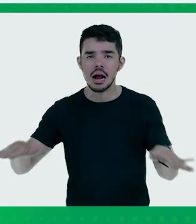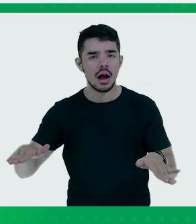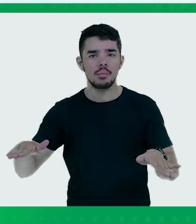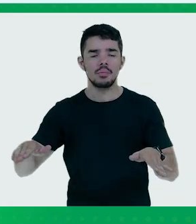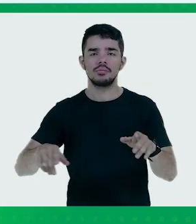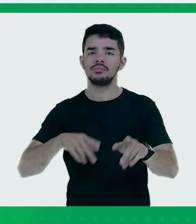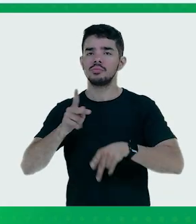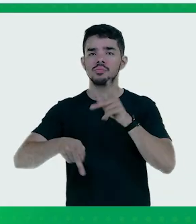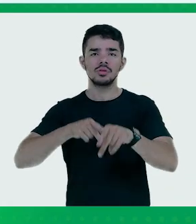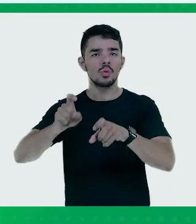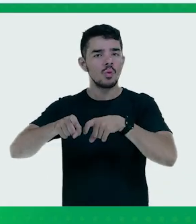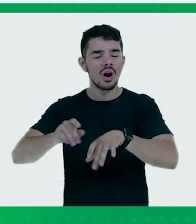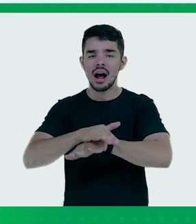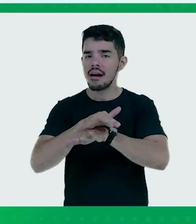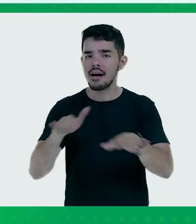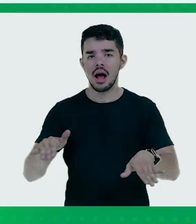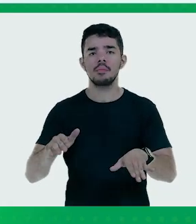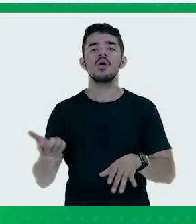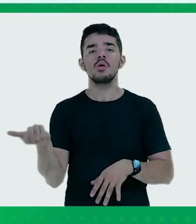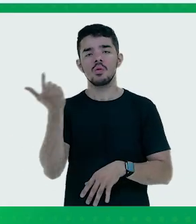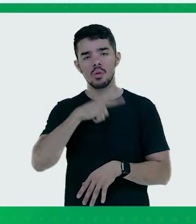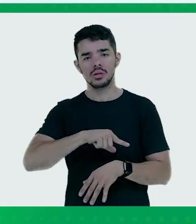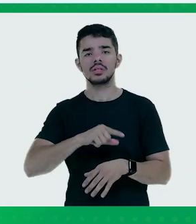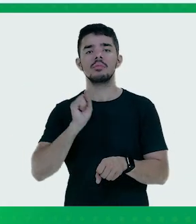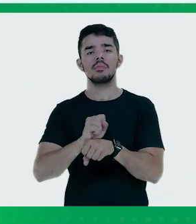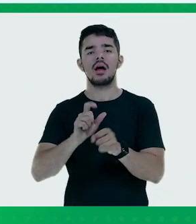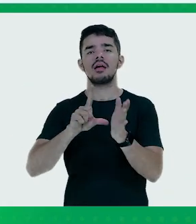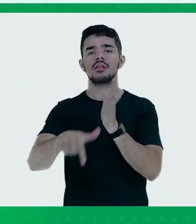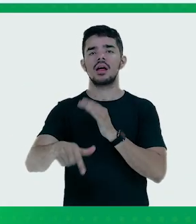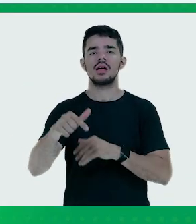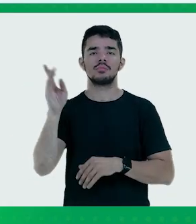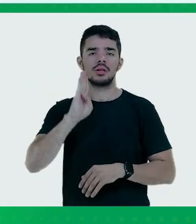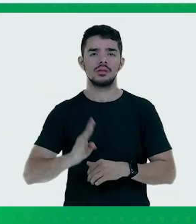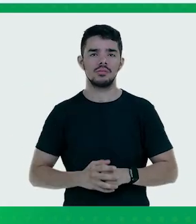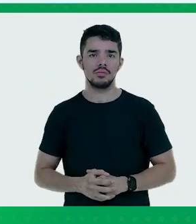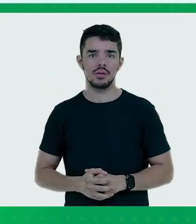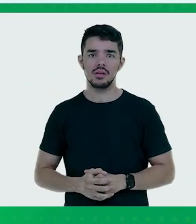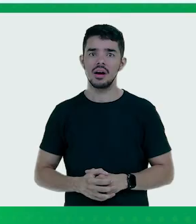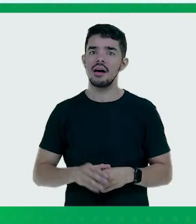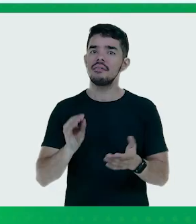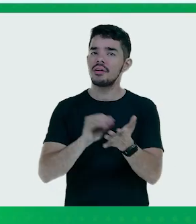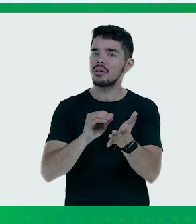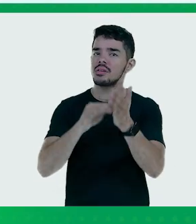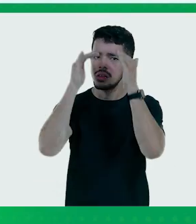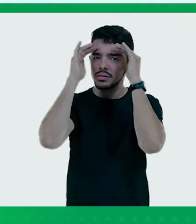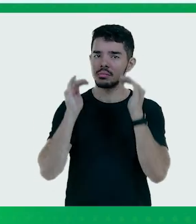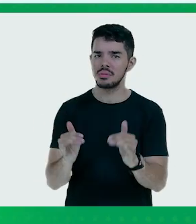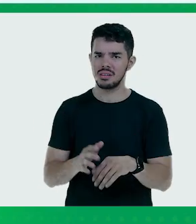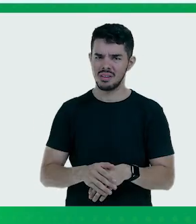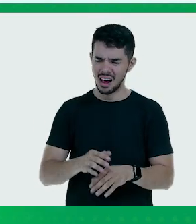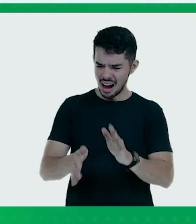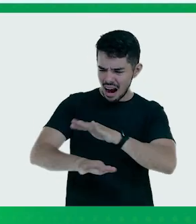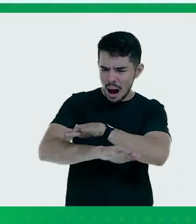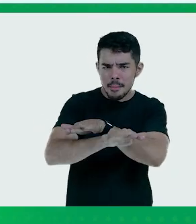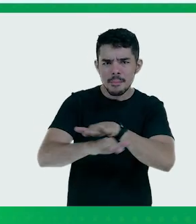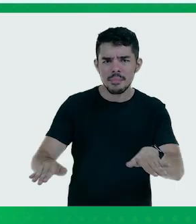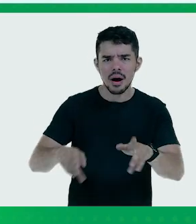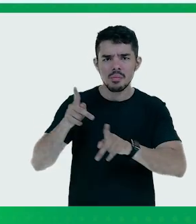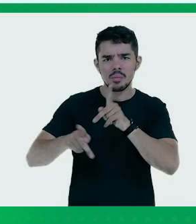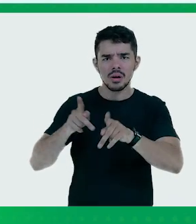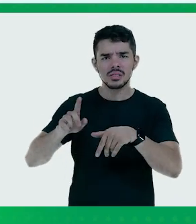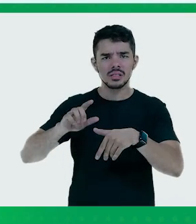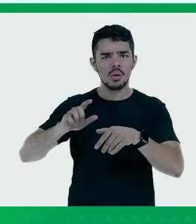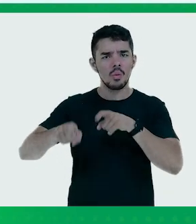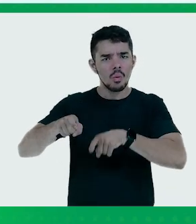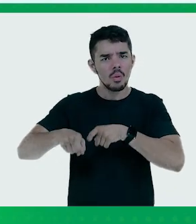do Brasil. Gente, isso aqui diz respeito até aos direitos humanos. Como é que vai erradicar, exterminar, na verdade, né, as